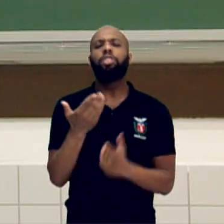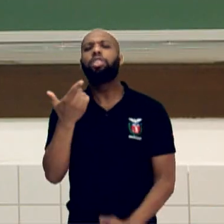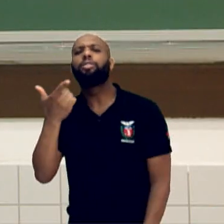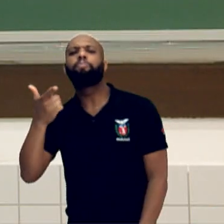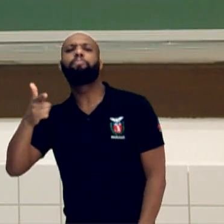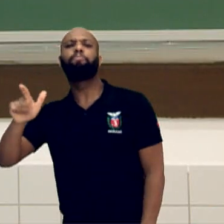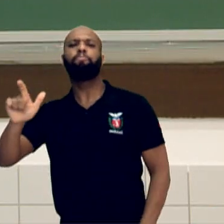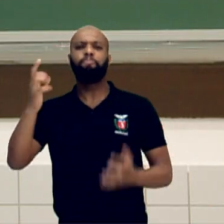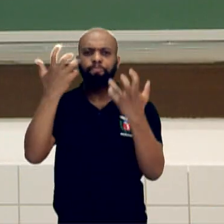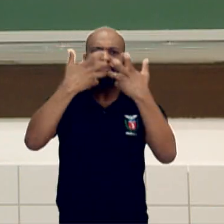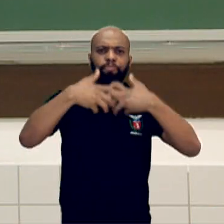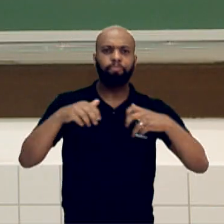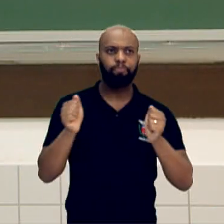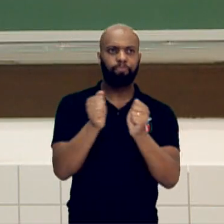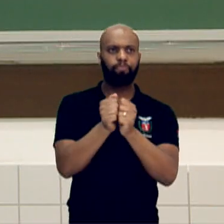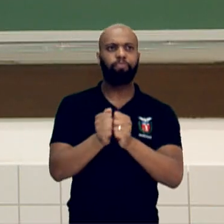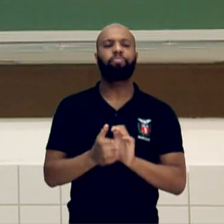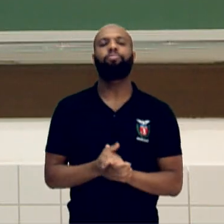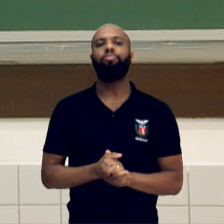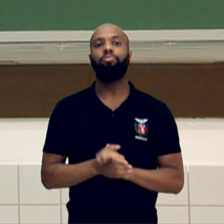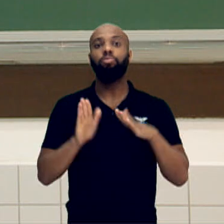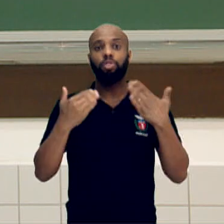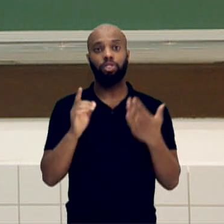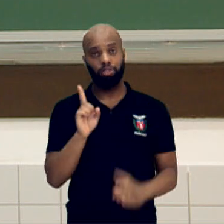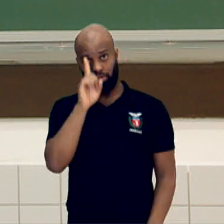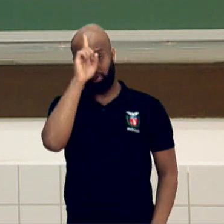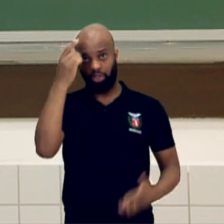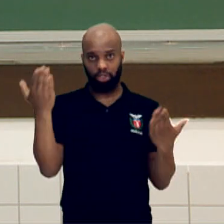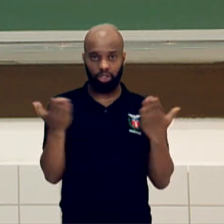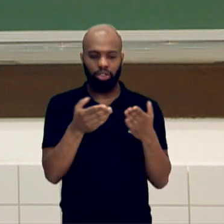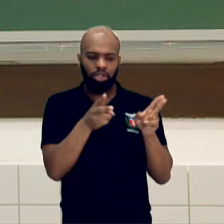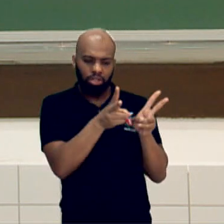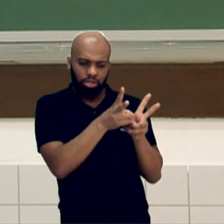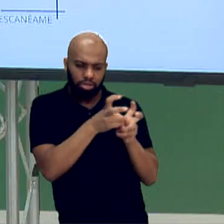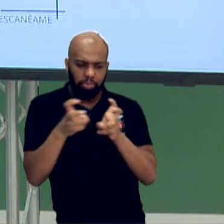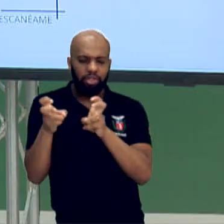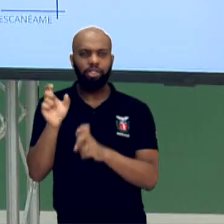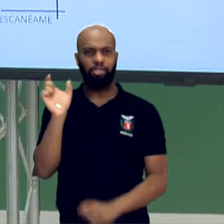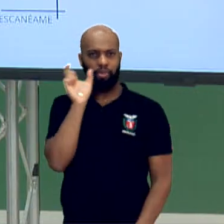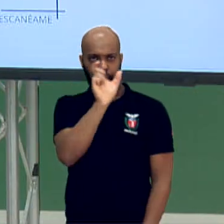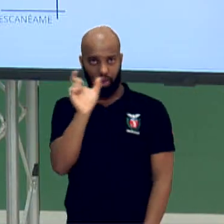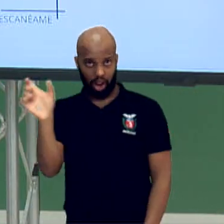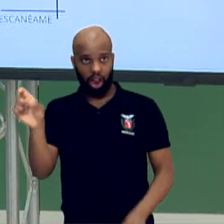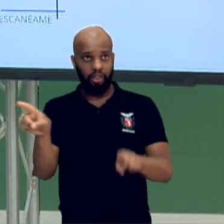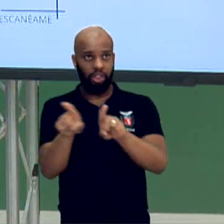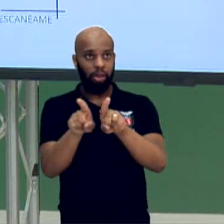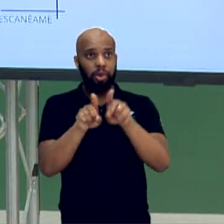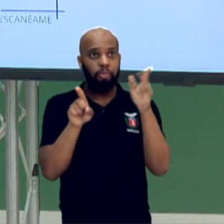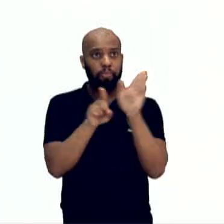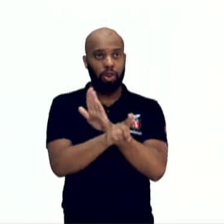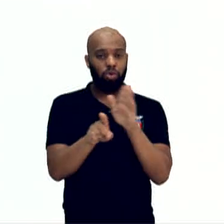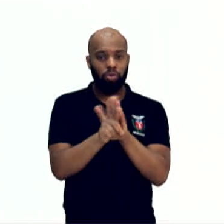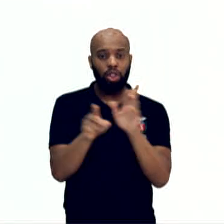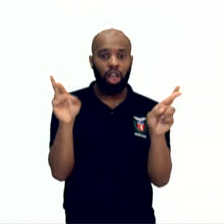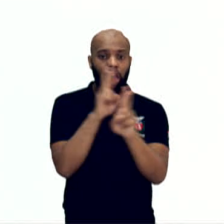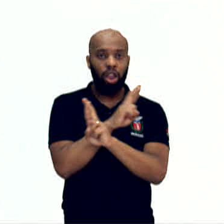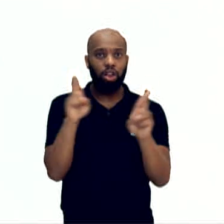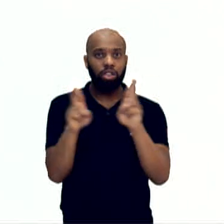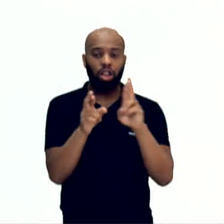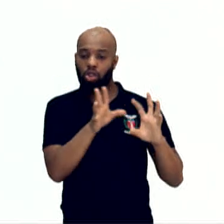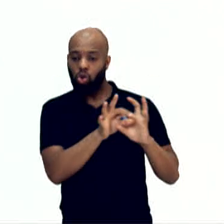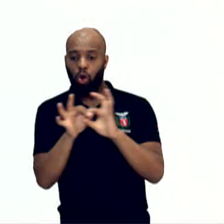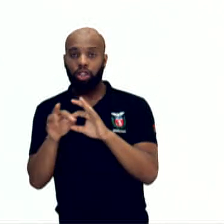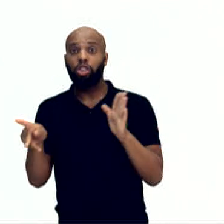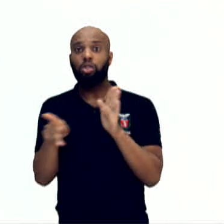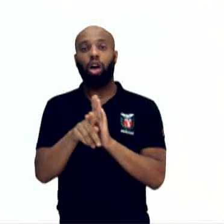juntos aqui? Então a ideia é que observemos as mesmas palavras e perguntinhas e relacioná-las ao contexto da